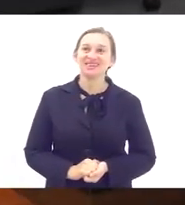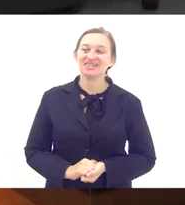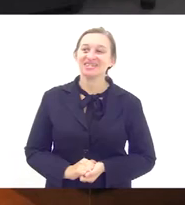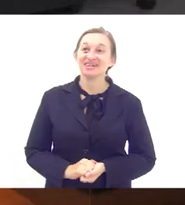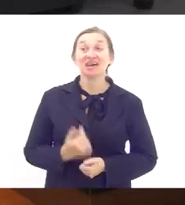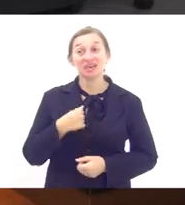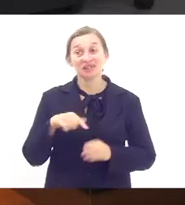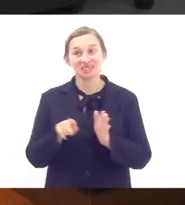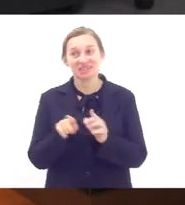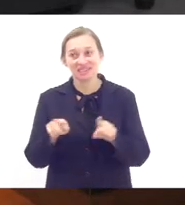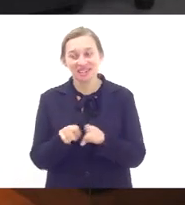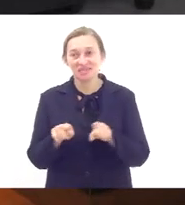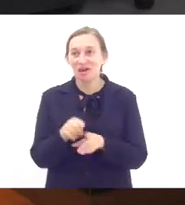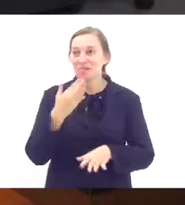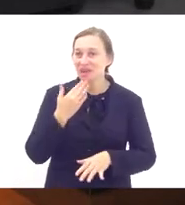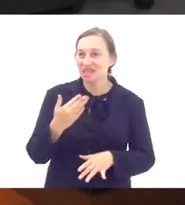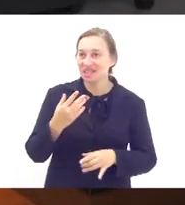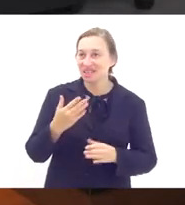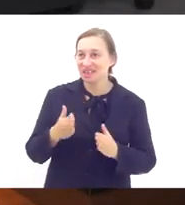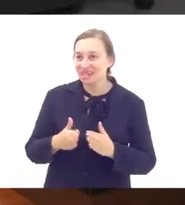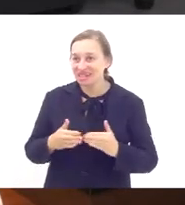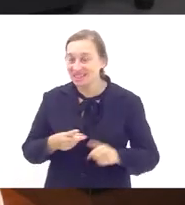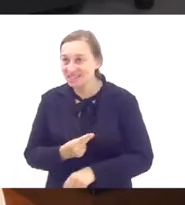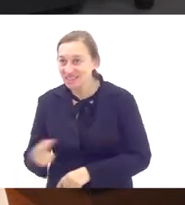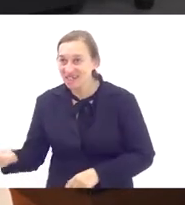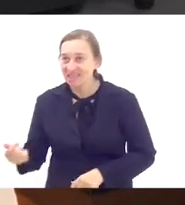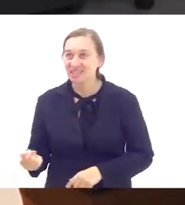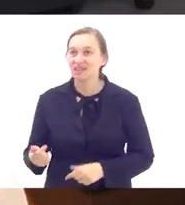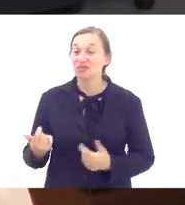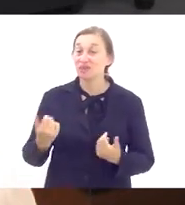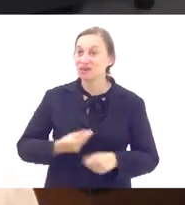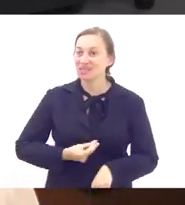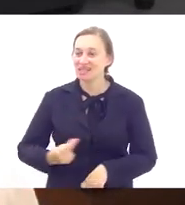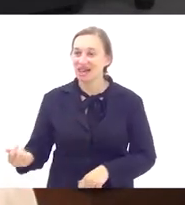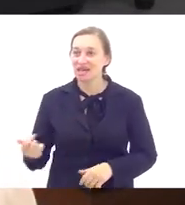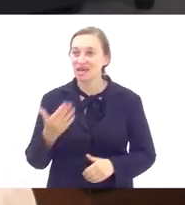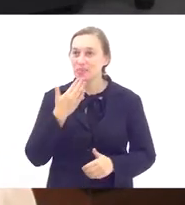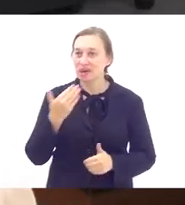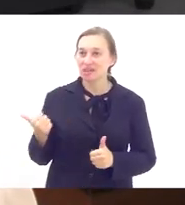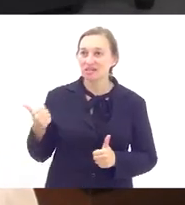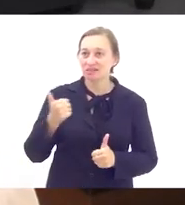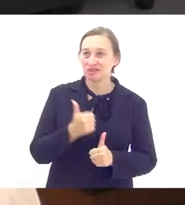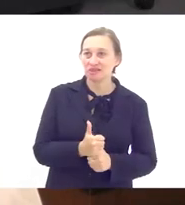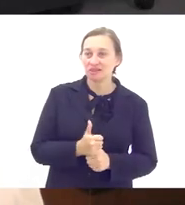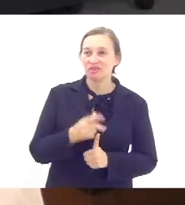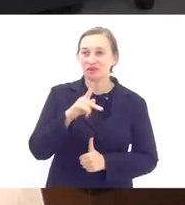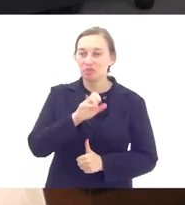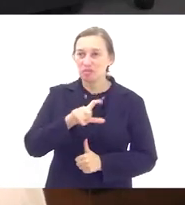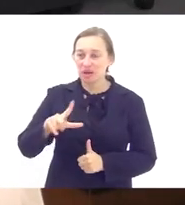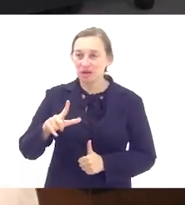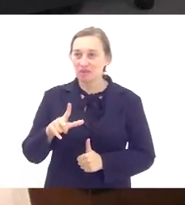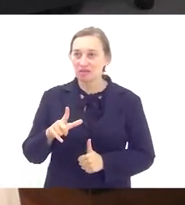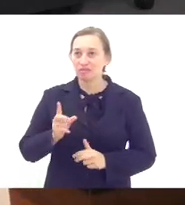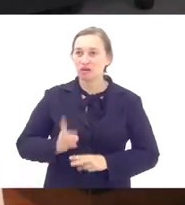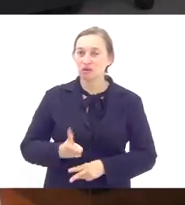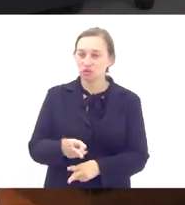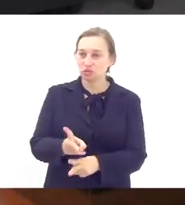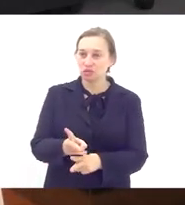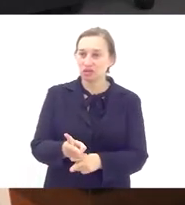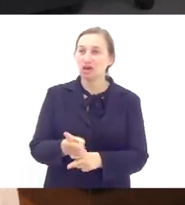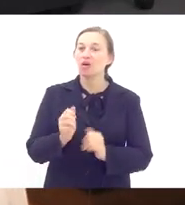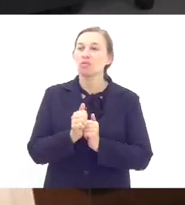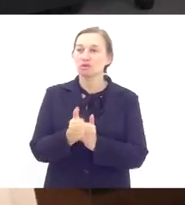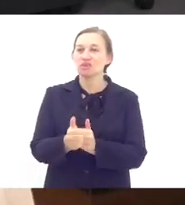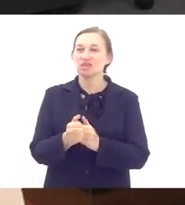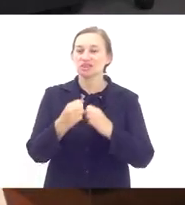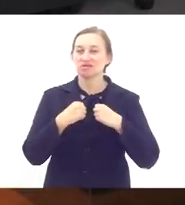Eu também vou pedir licença, eu não vou lá, mas eu vou sair só por alguns minutos e passo a presidência para o deputado Felipe Poubel para continuar conduzindo